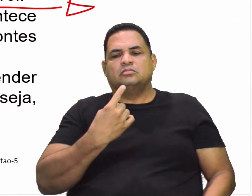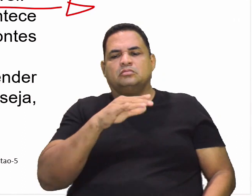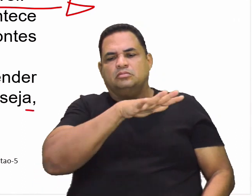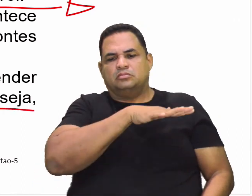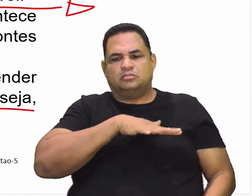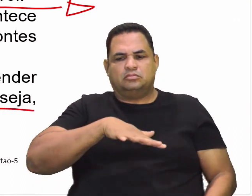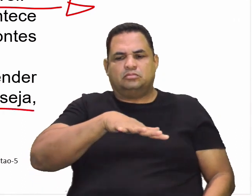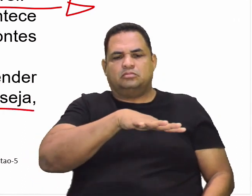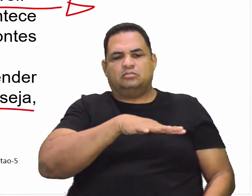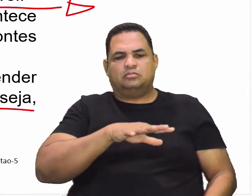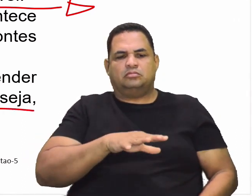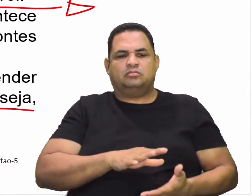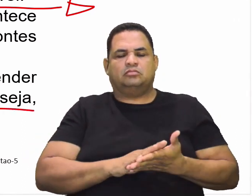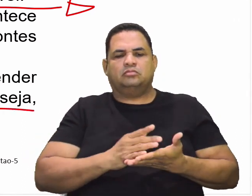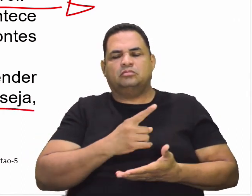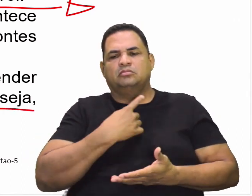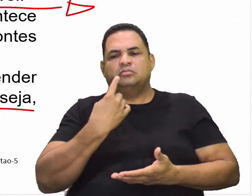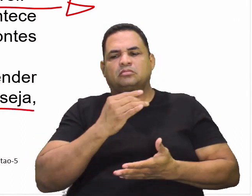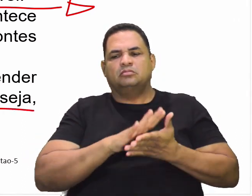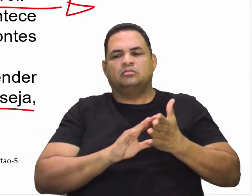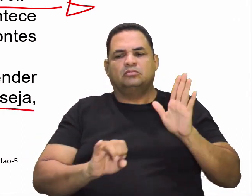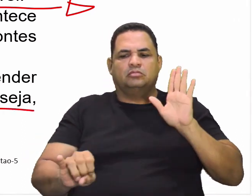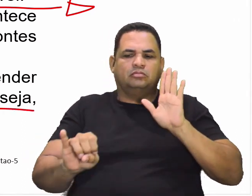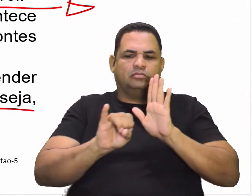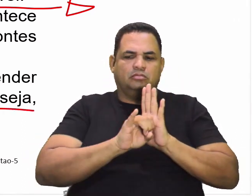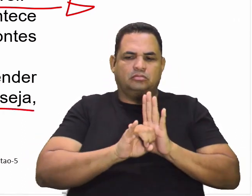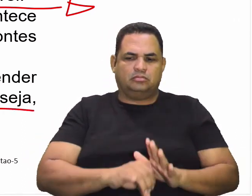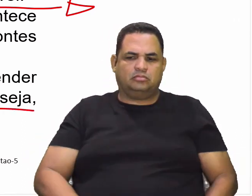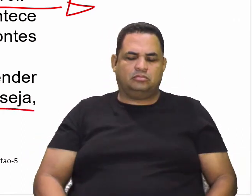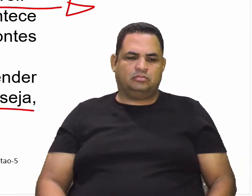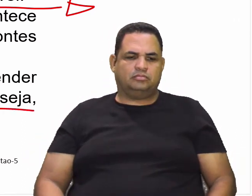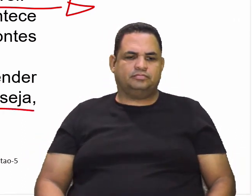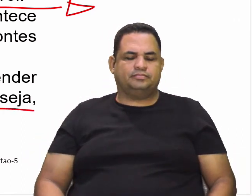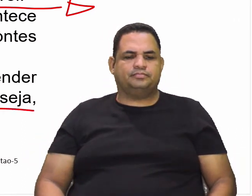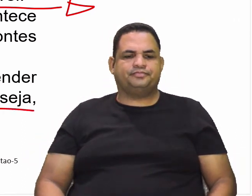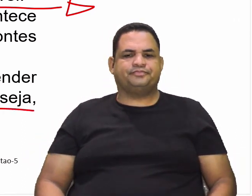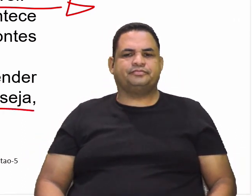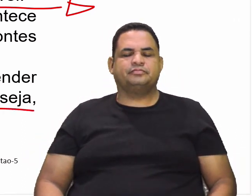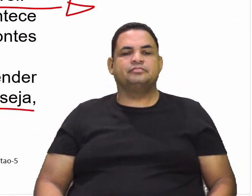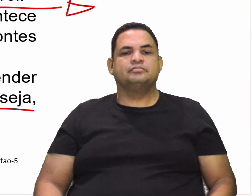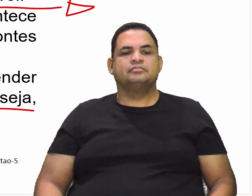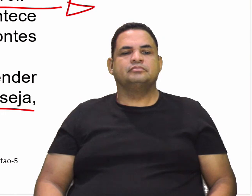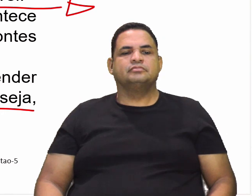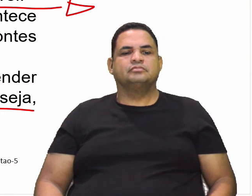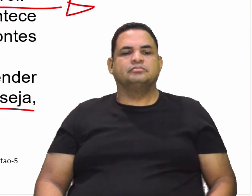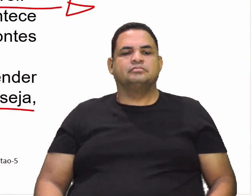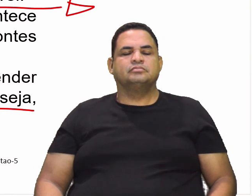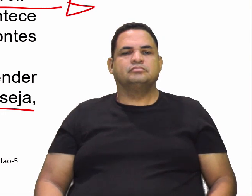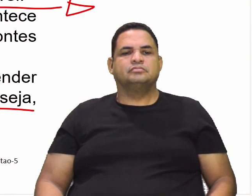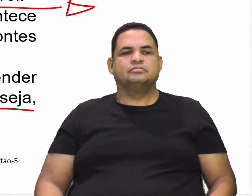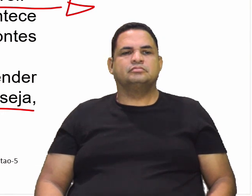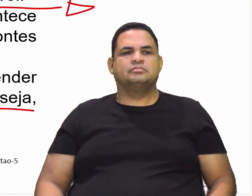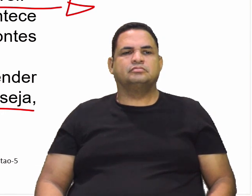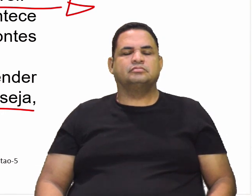nosso lugar, ou seja, a nossa identidade.